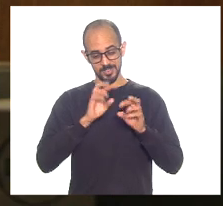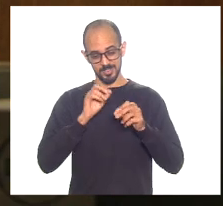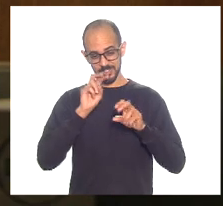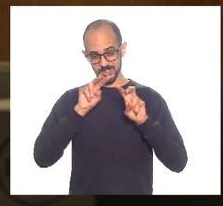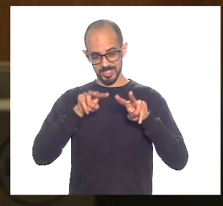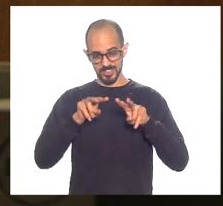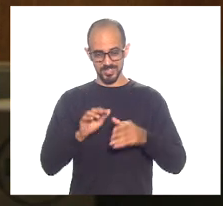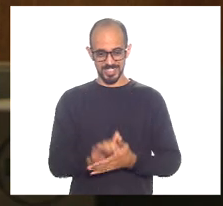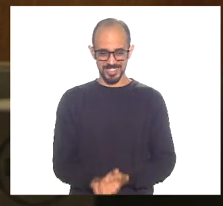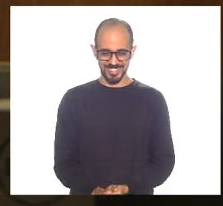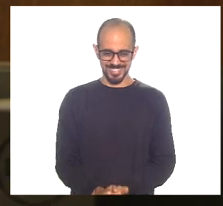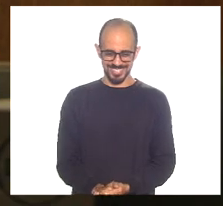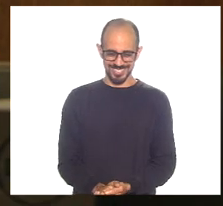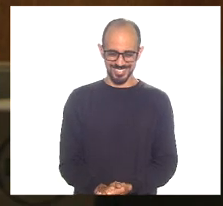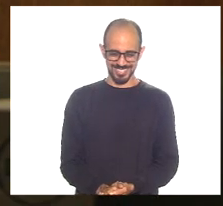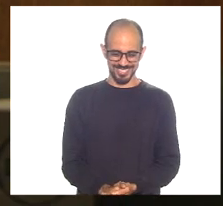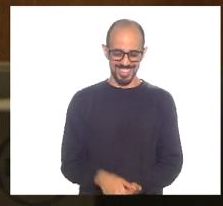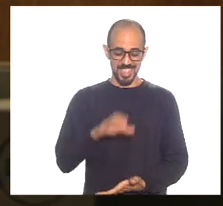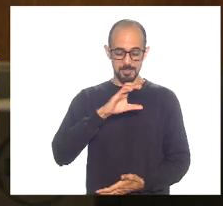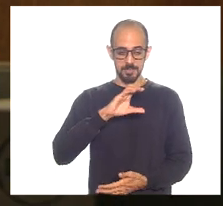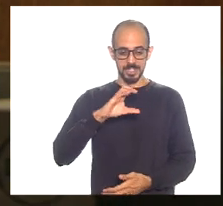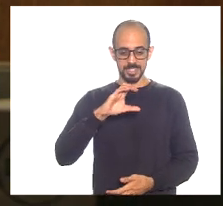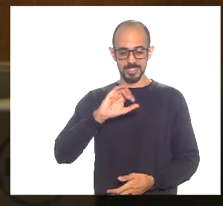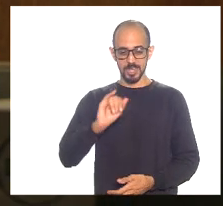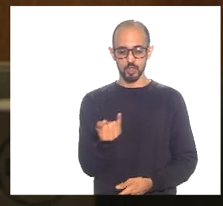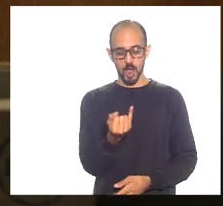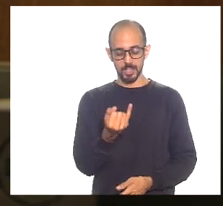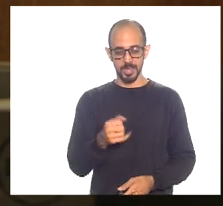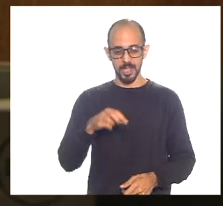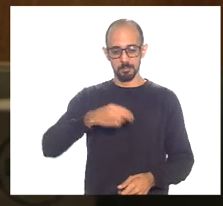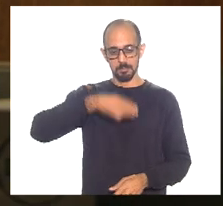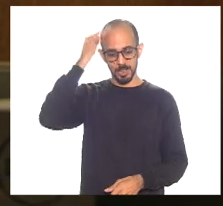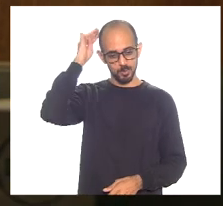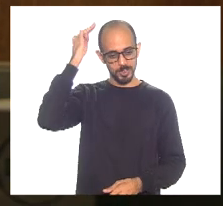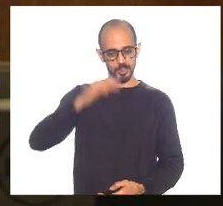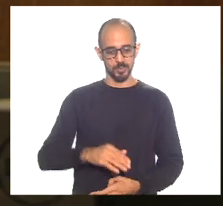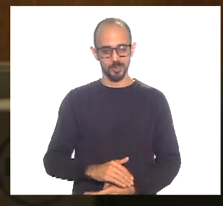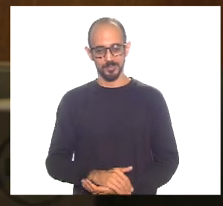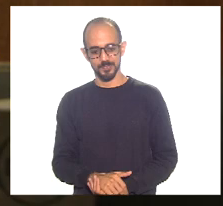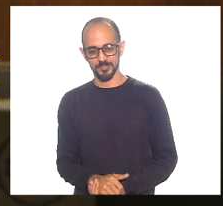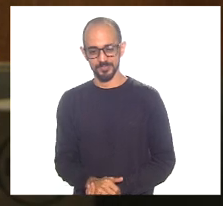Pela Comissão de Constituição e Justiça, deputado Márcio Pacheco.